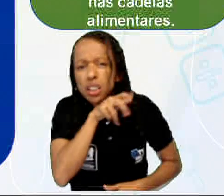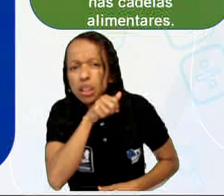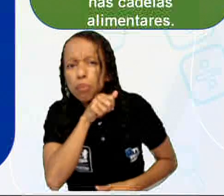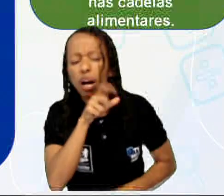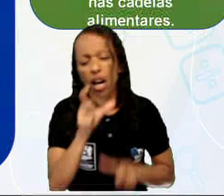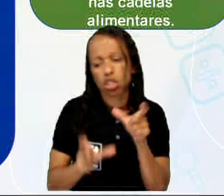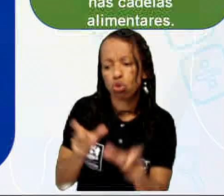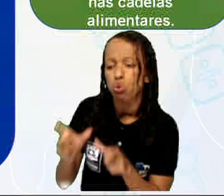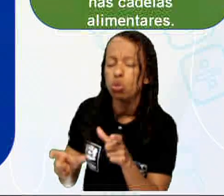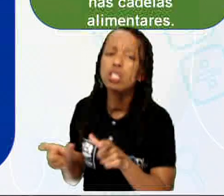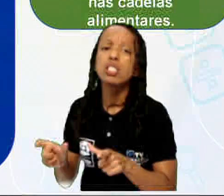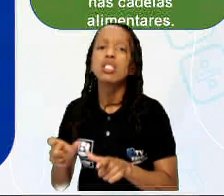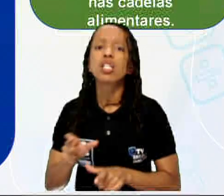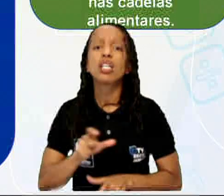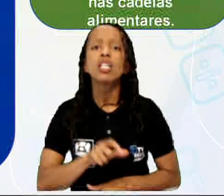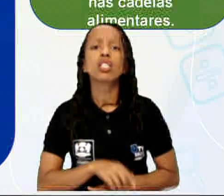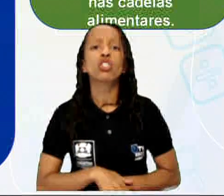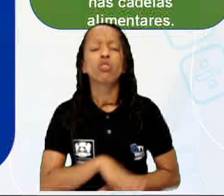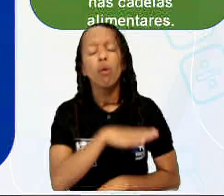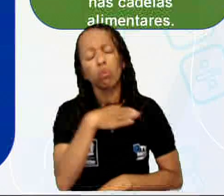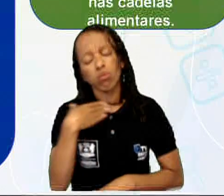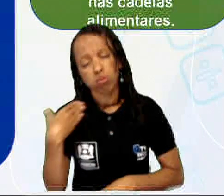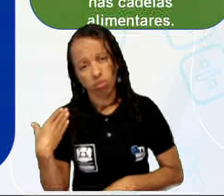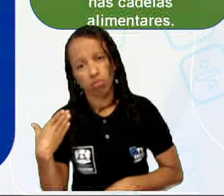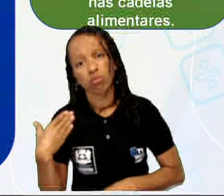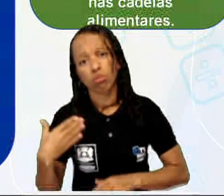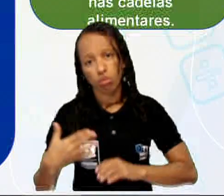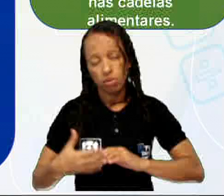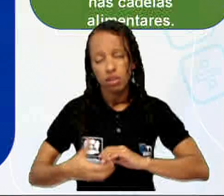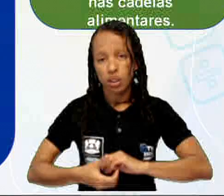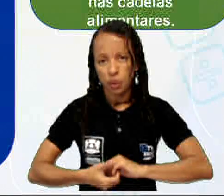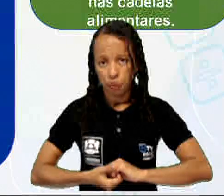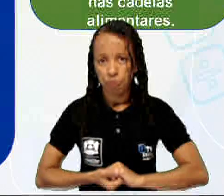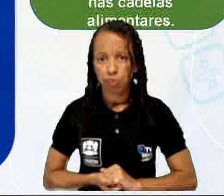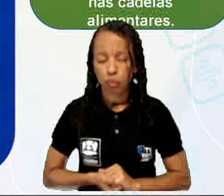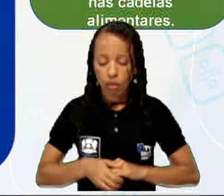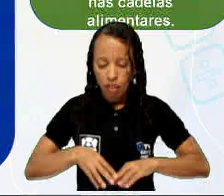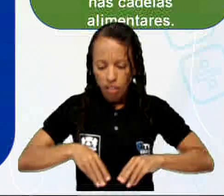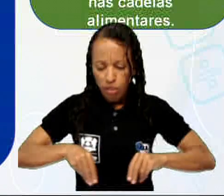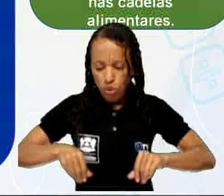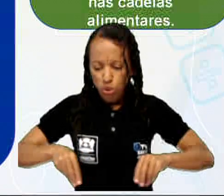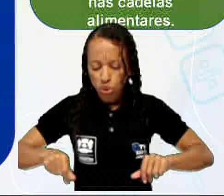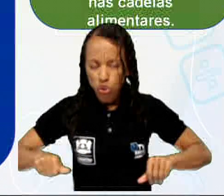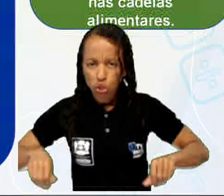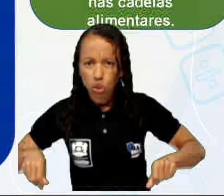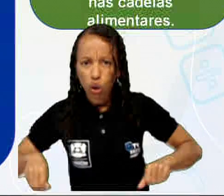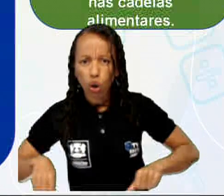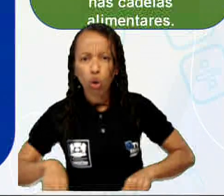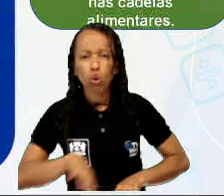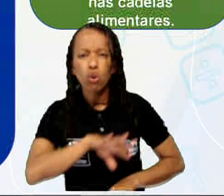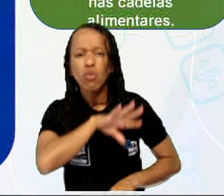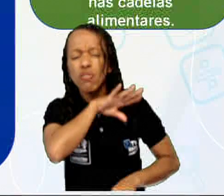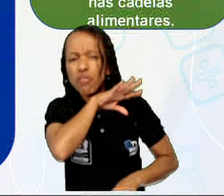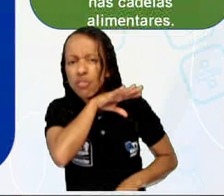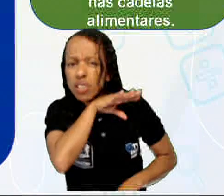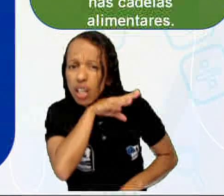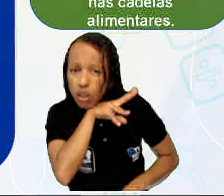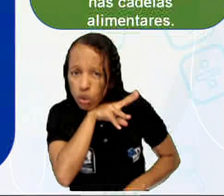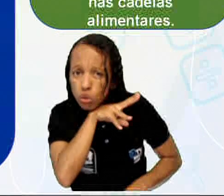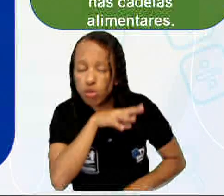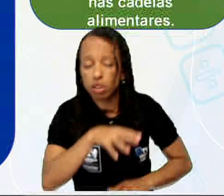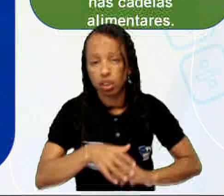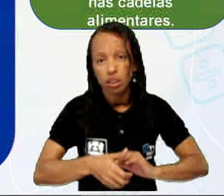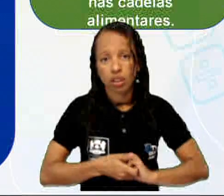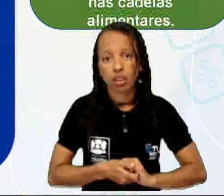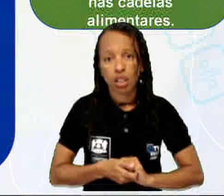poluição também do solo o empobrece, né? Nós sabemos que o solo, quando ele é bem cuidado,